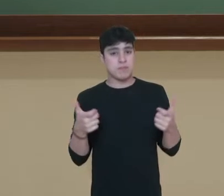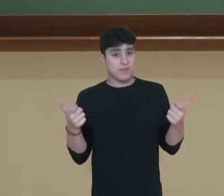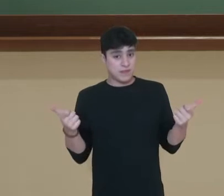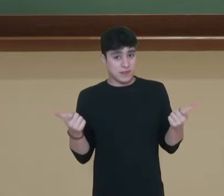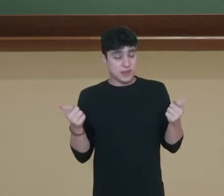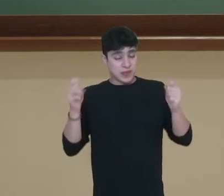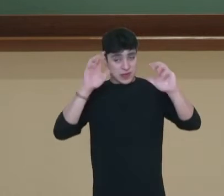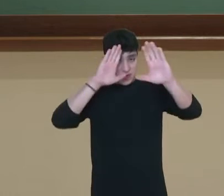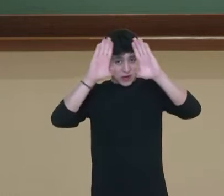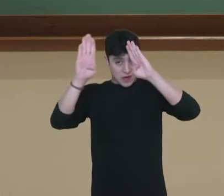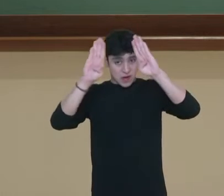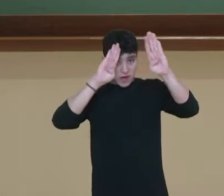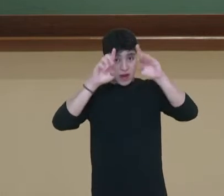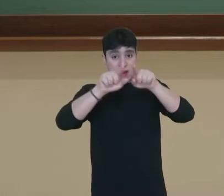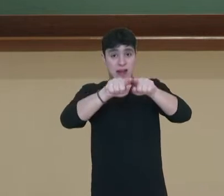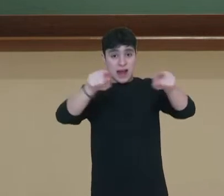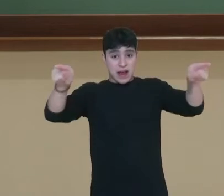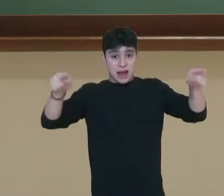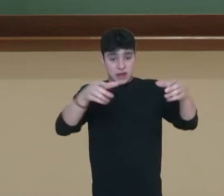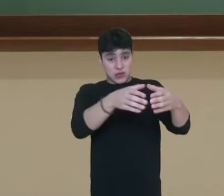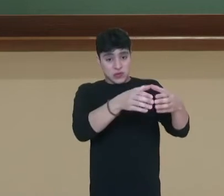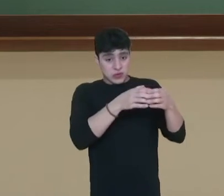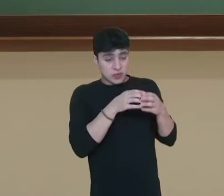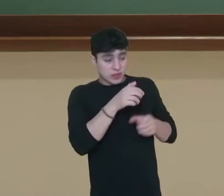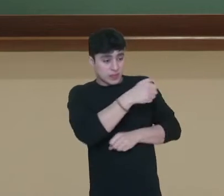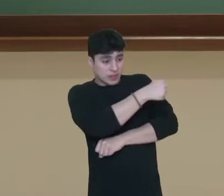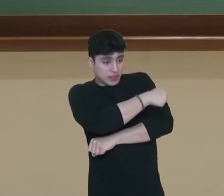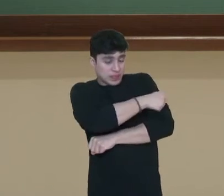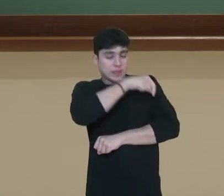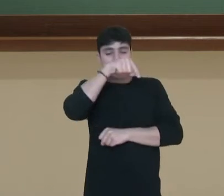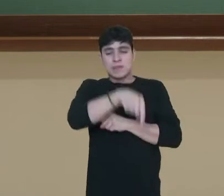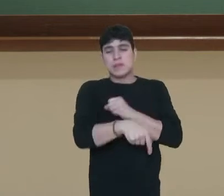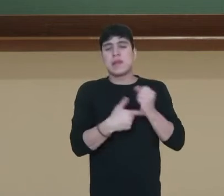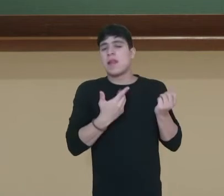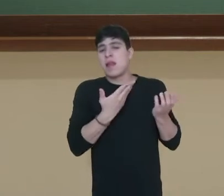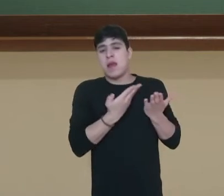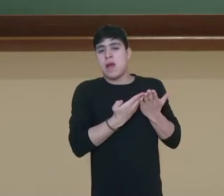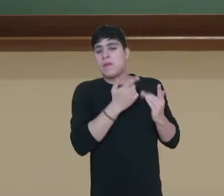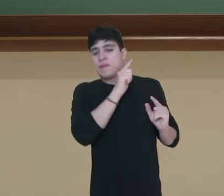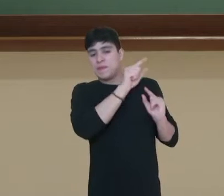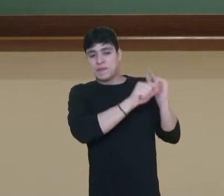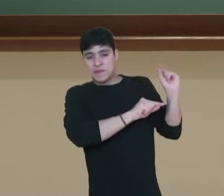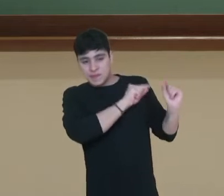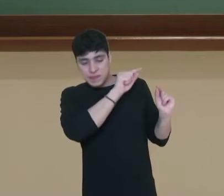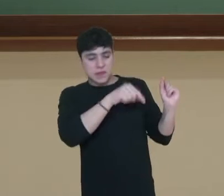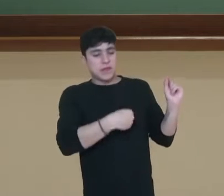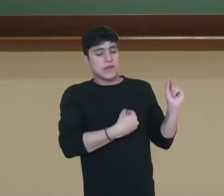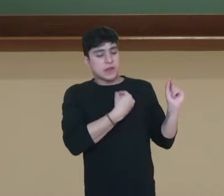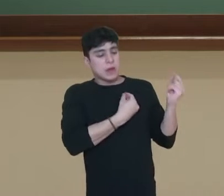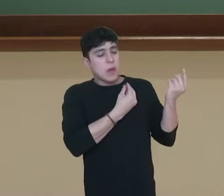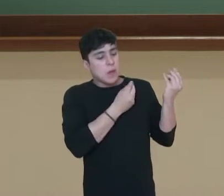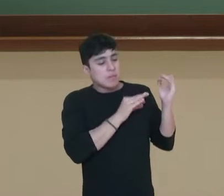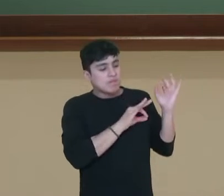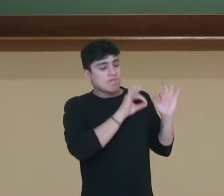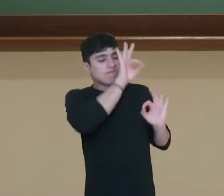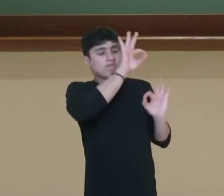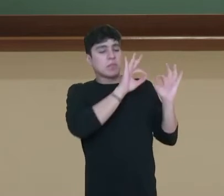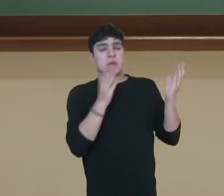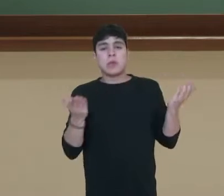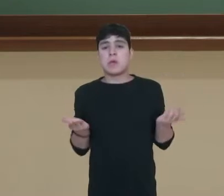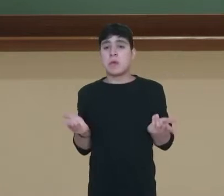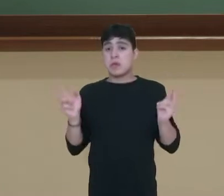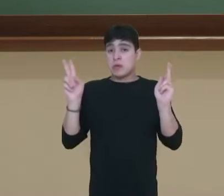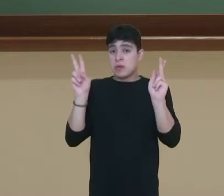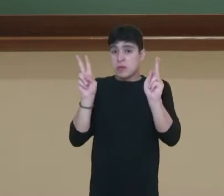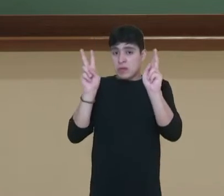Oi, estudantes! Vamos para a nossa aula de projeto de vida e agora nós vamos falar sobre autoavaliação. Então